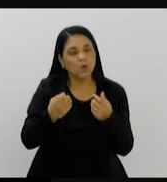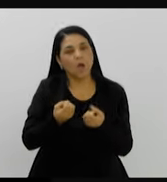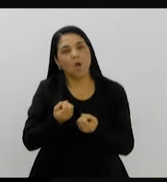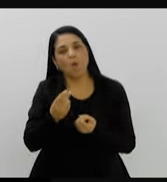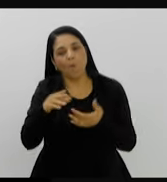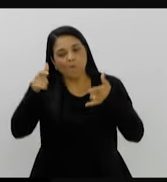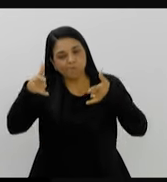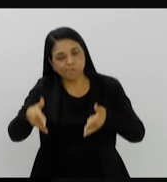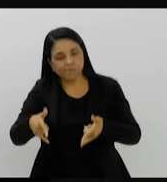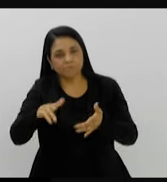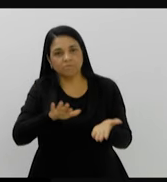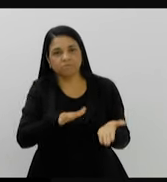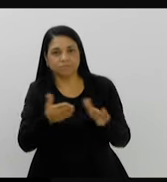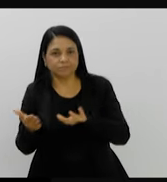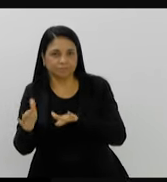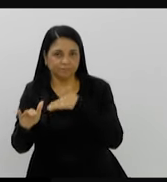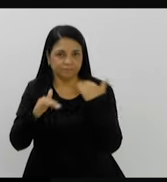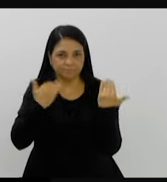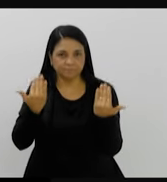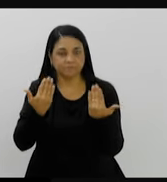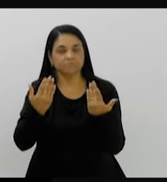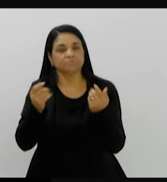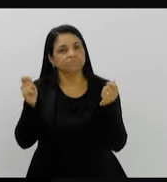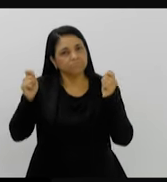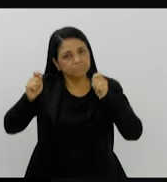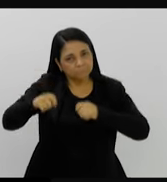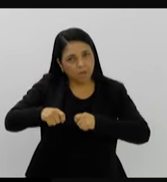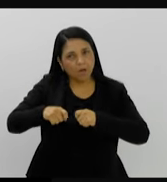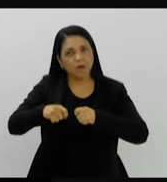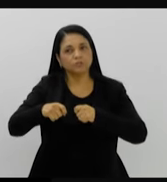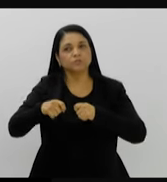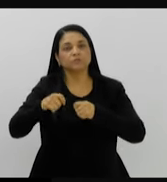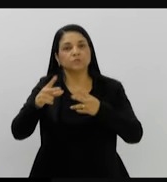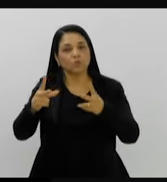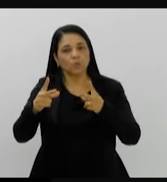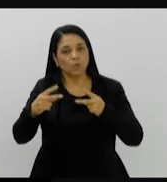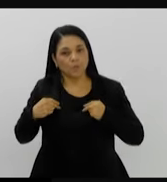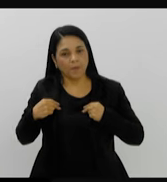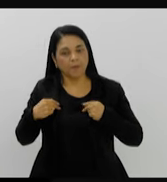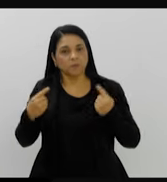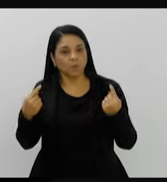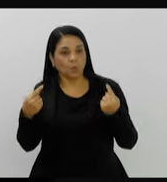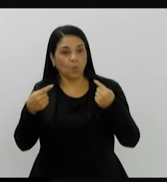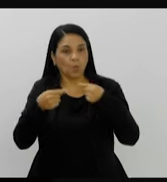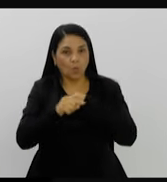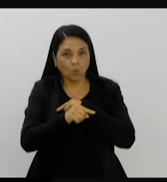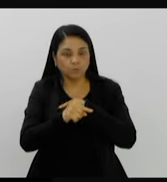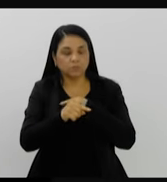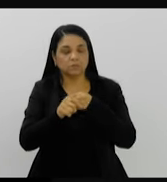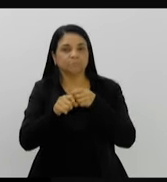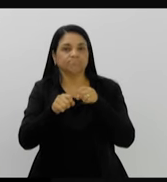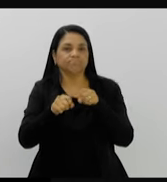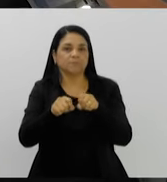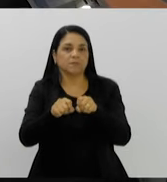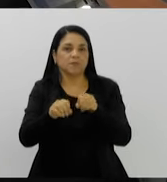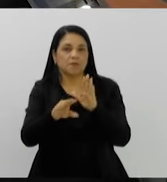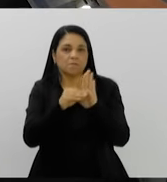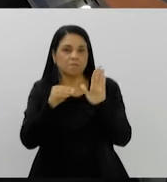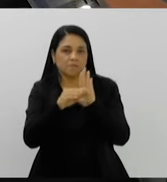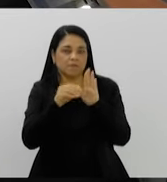cada fé ou a é pertinente então no mérito contrário a todas as emendas de plenário Muito